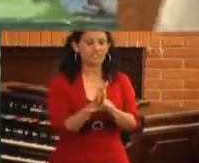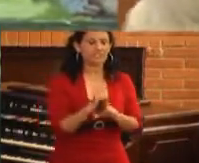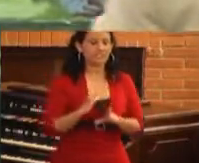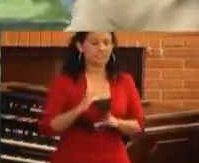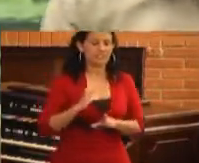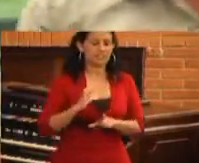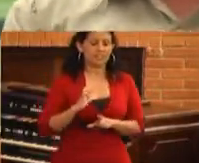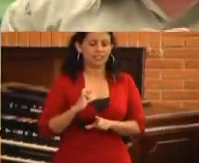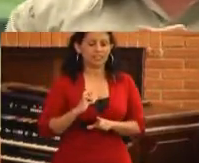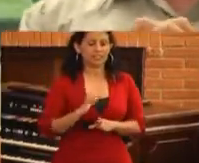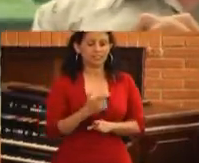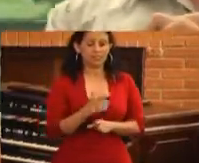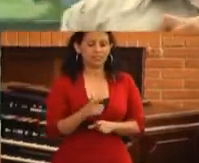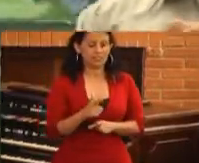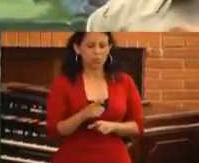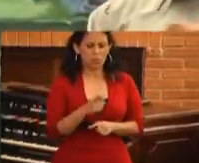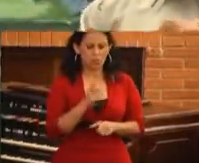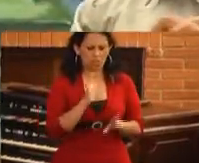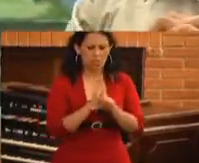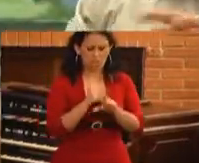conduta.